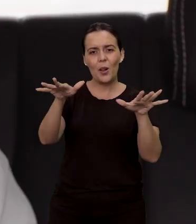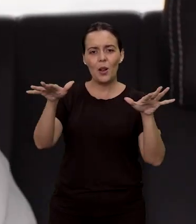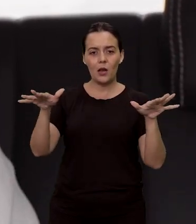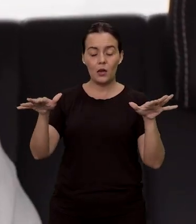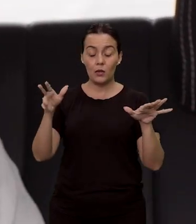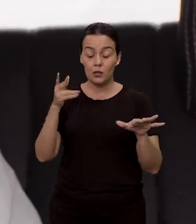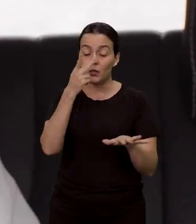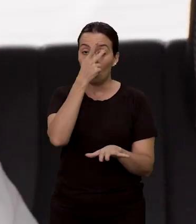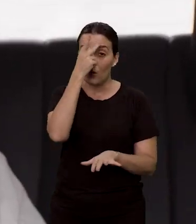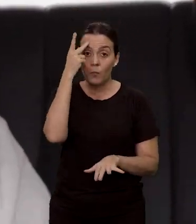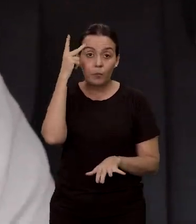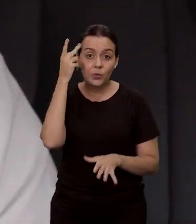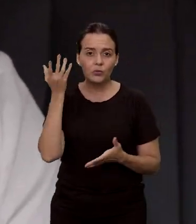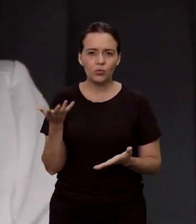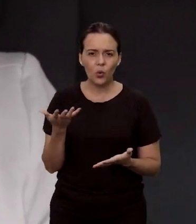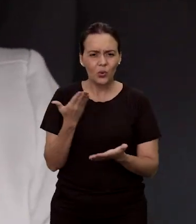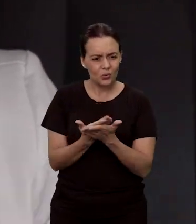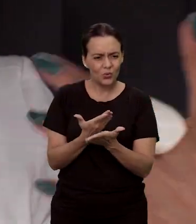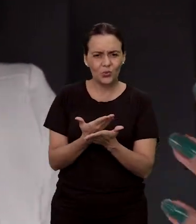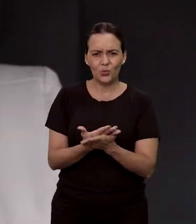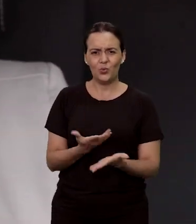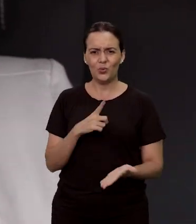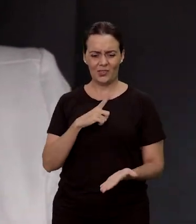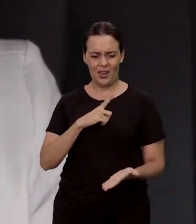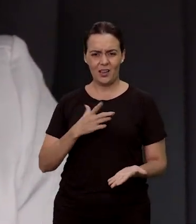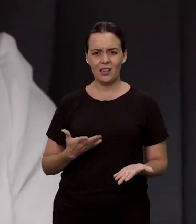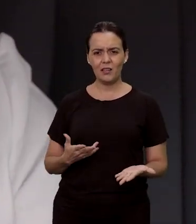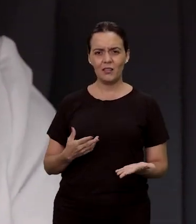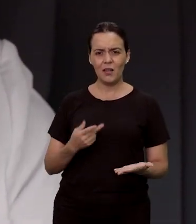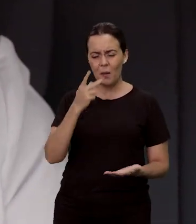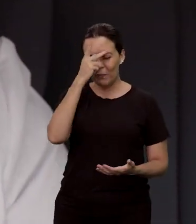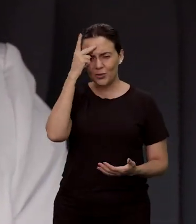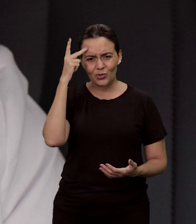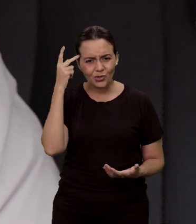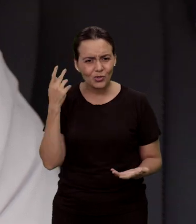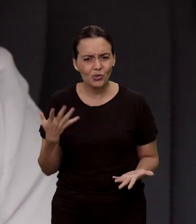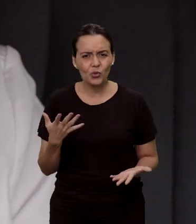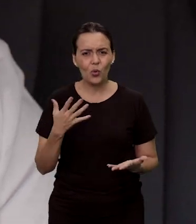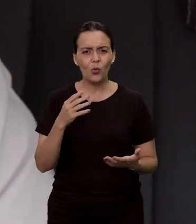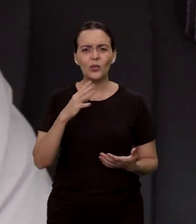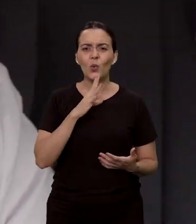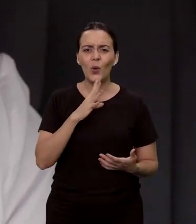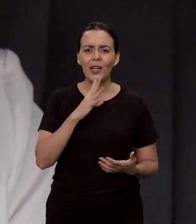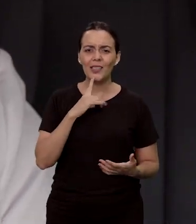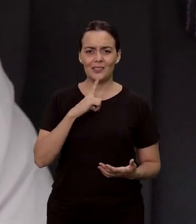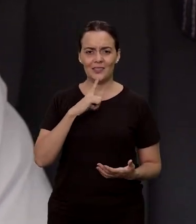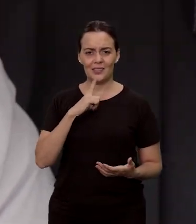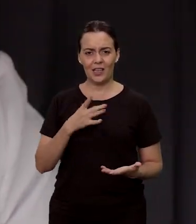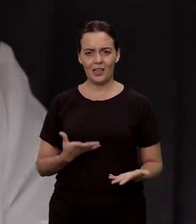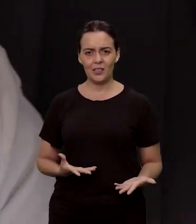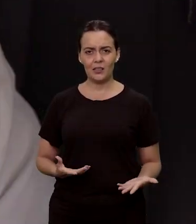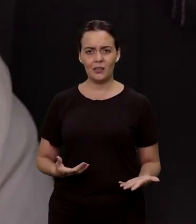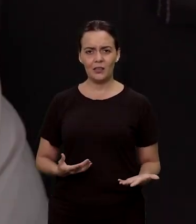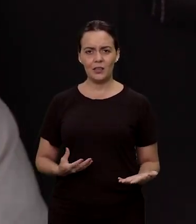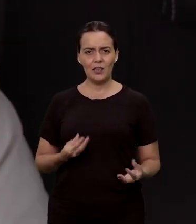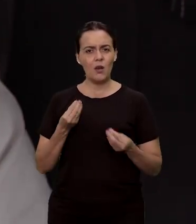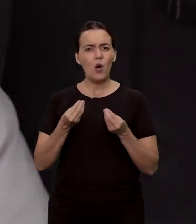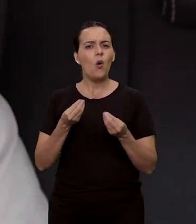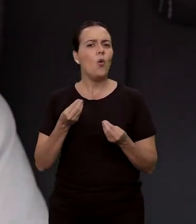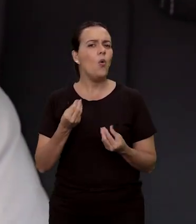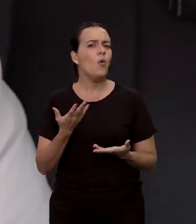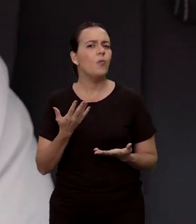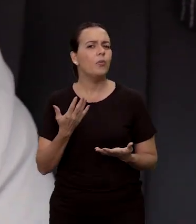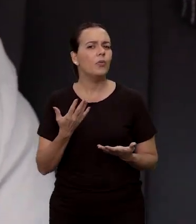que podem ser consideradas intelectuais. E aí cabe esse questionamento, né? Será que essas pessoas estavam conscientes de estar disseminando essas